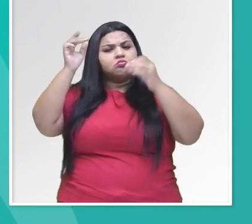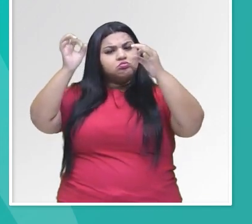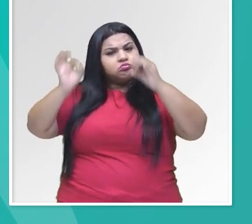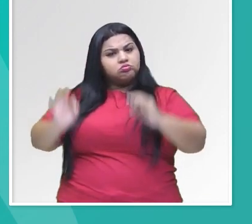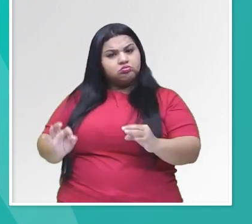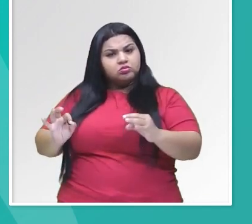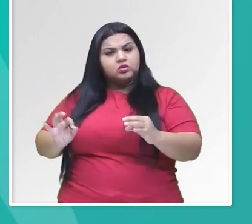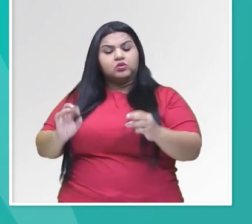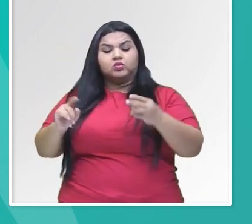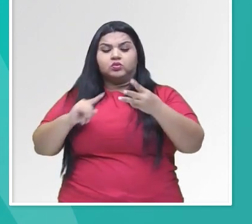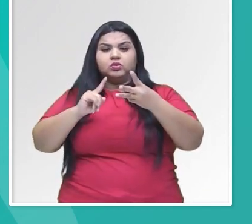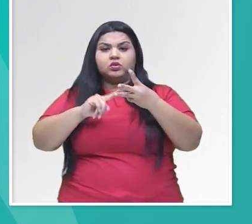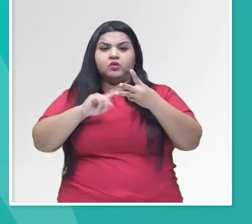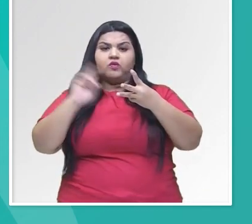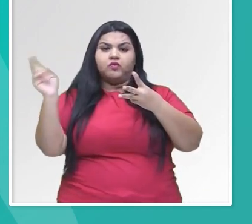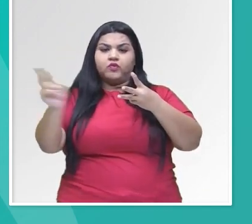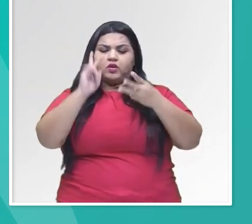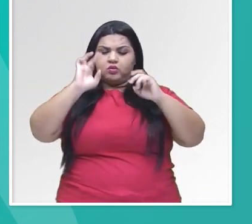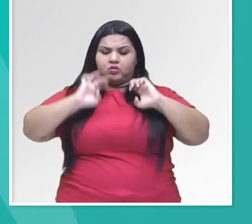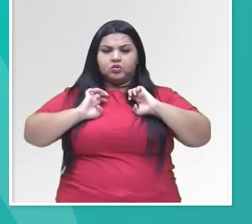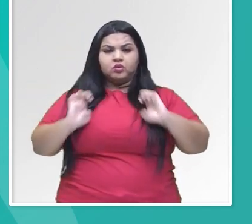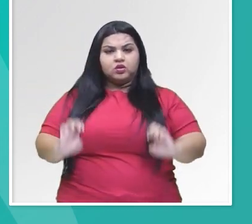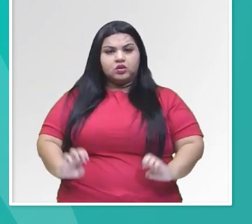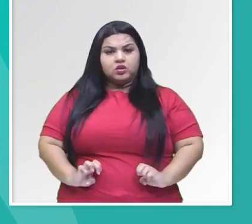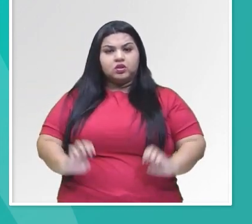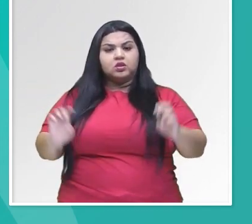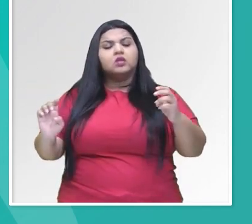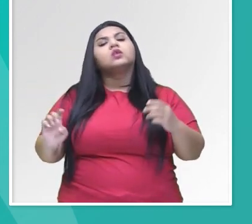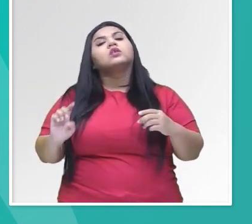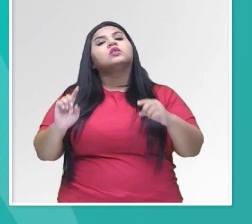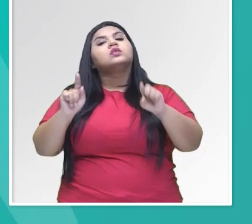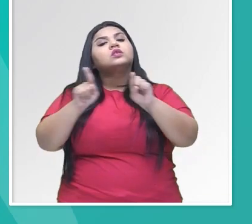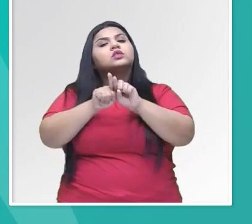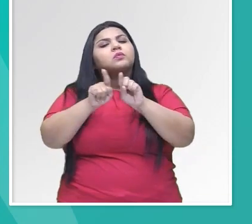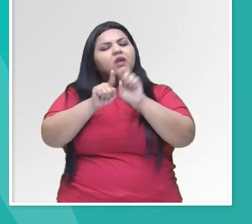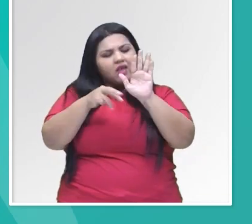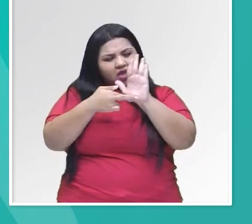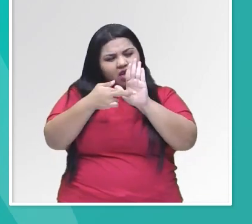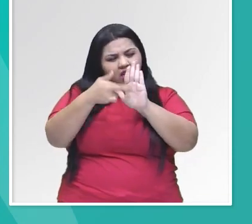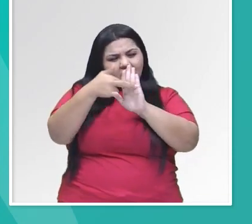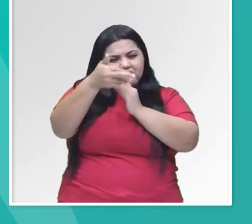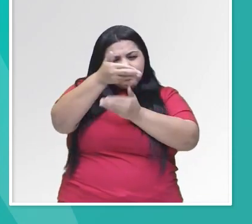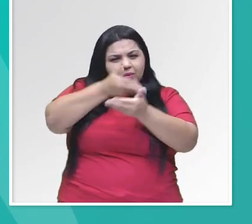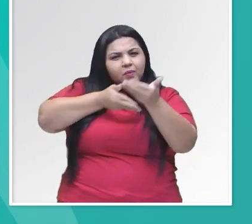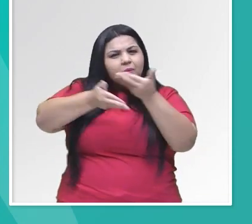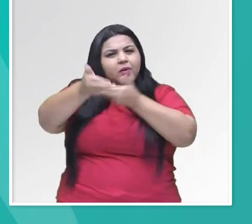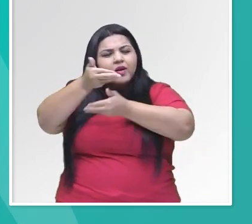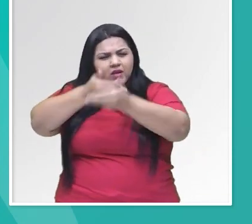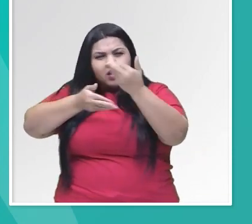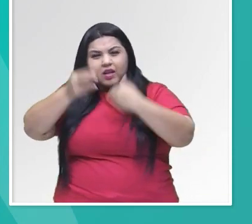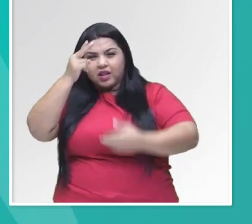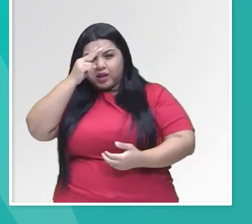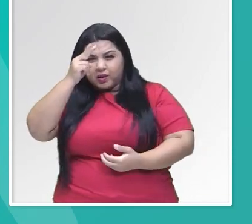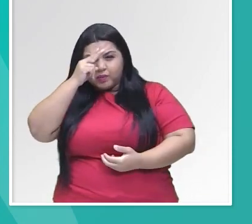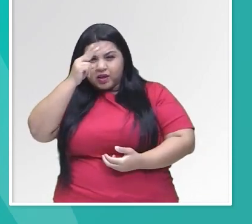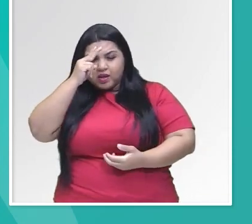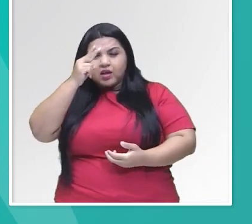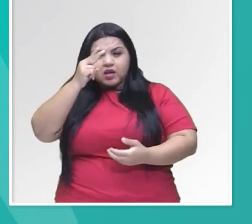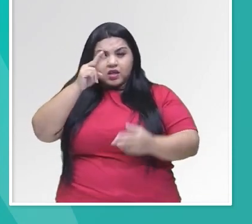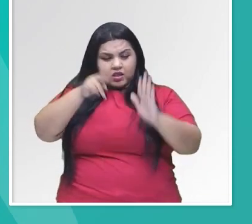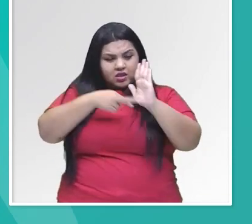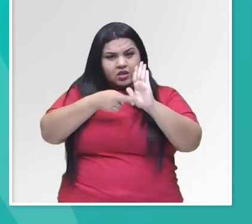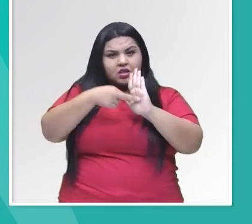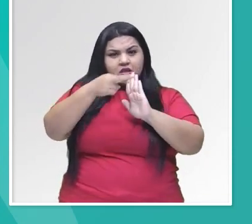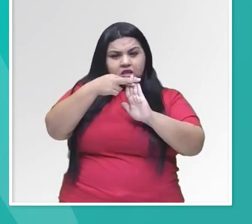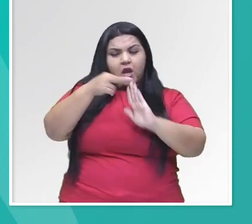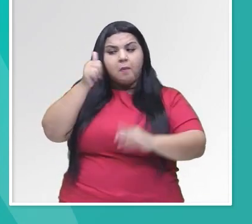honestidade, o valor da ética e aquelas regrinhas de convivência. Lembram aquelas regrinhas de convivência